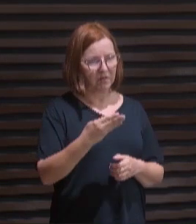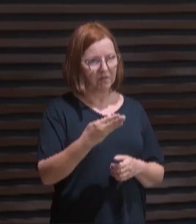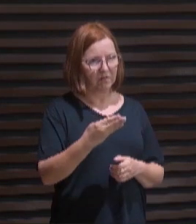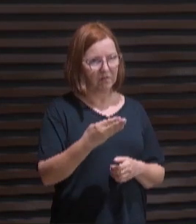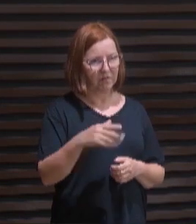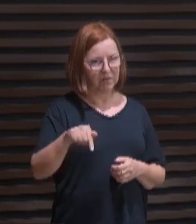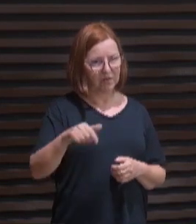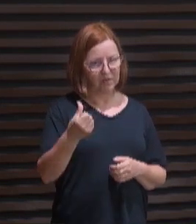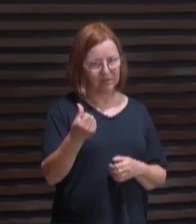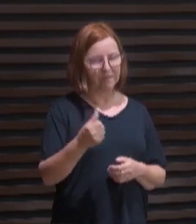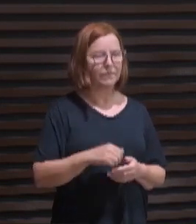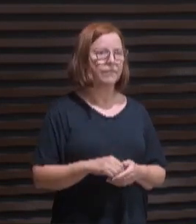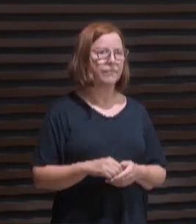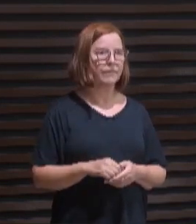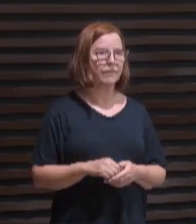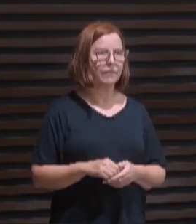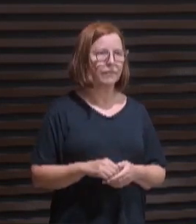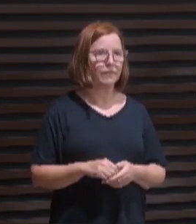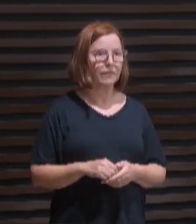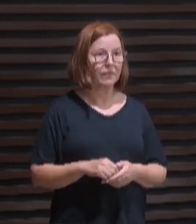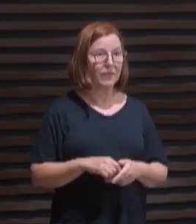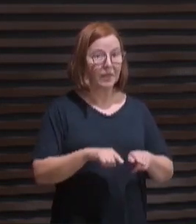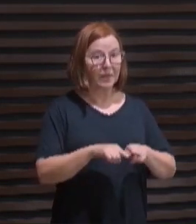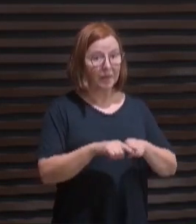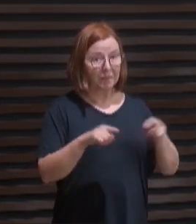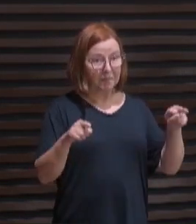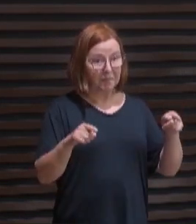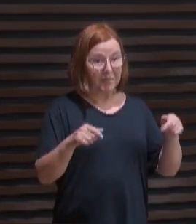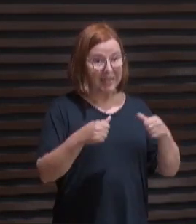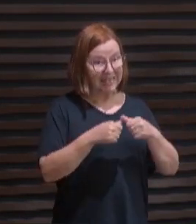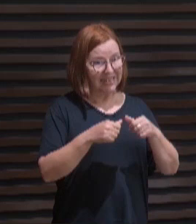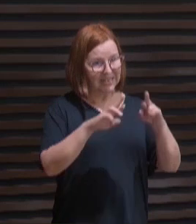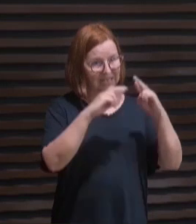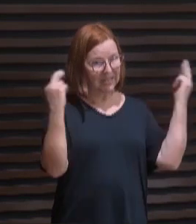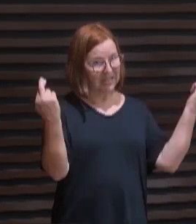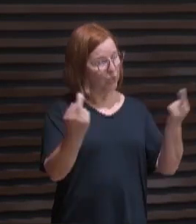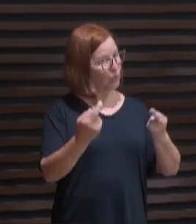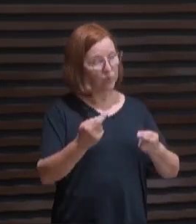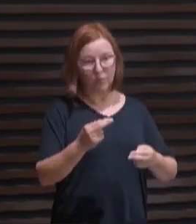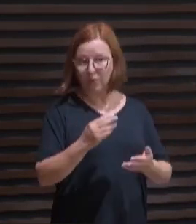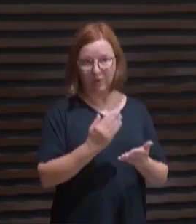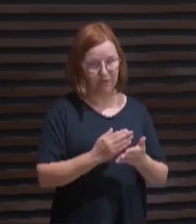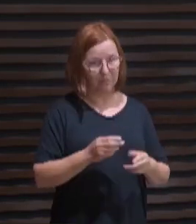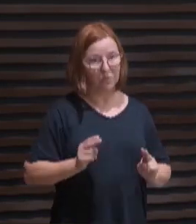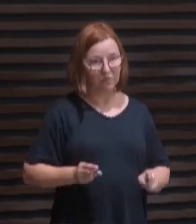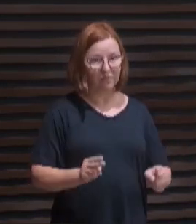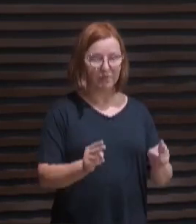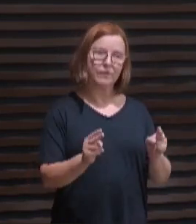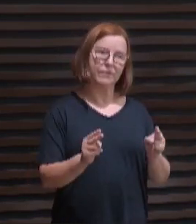476. Mas esse reino não acabou, ele continua, ele